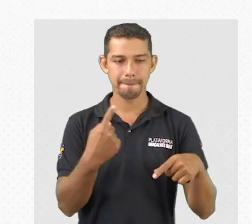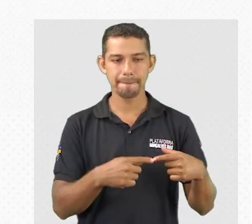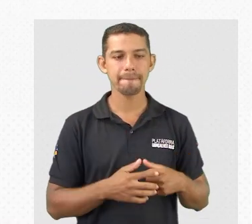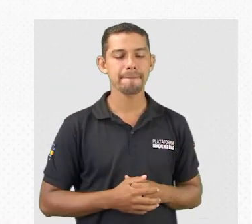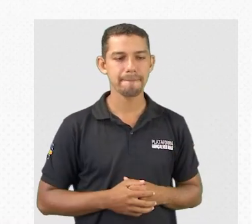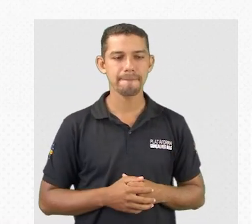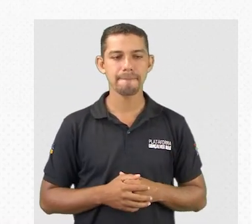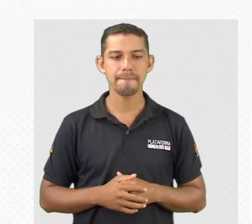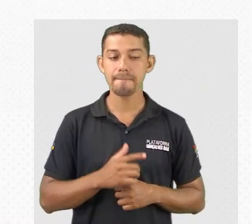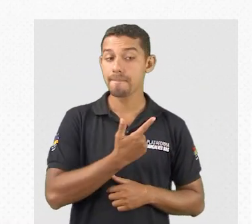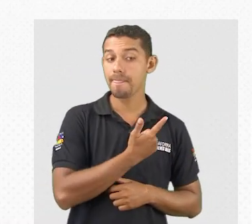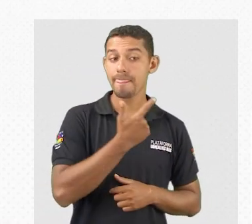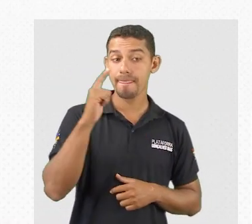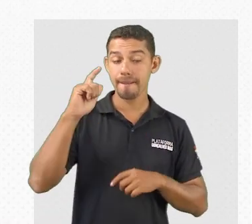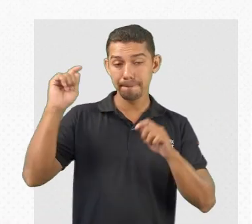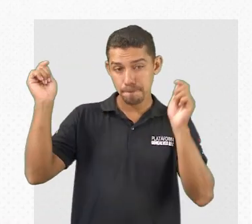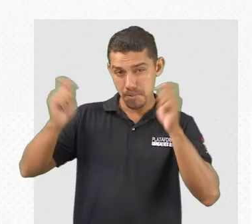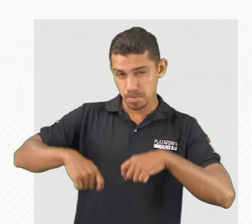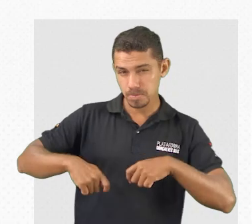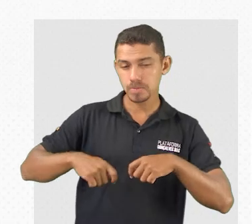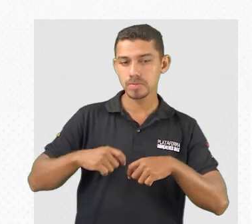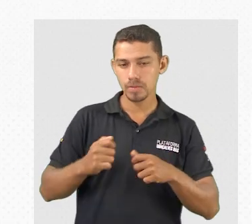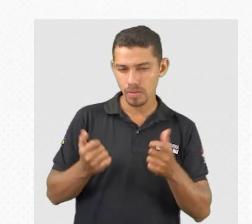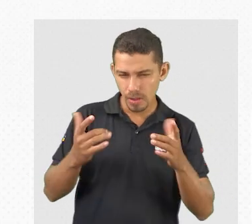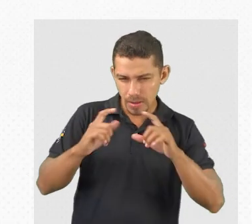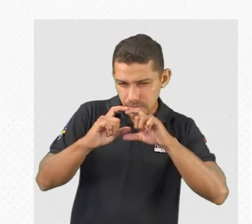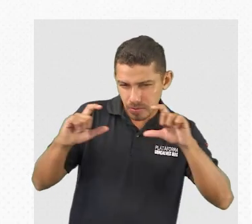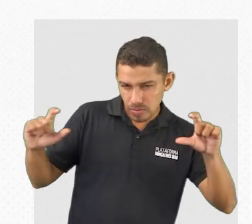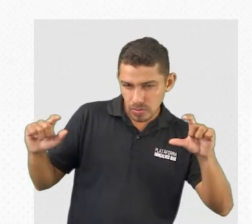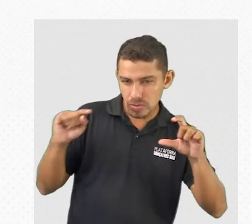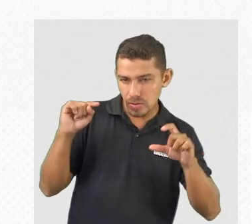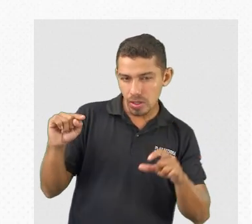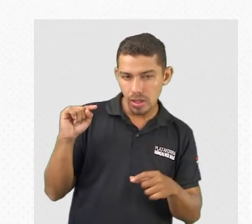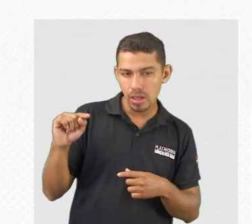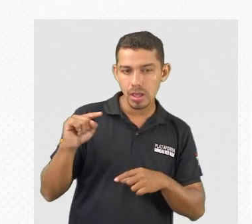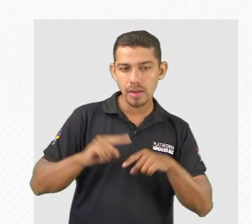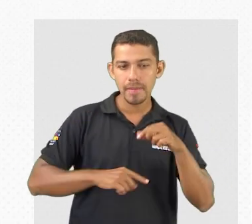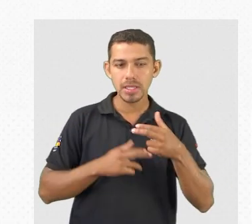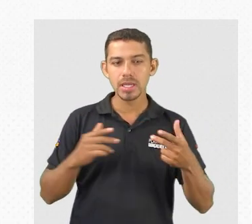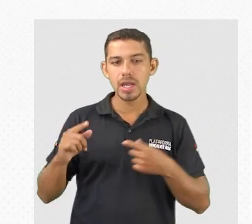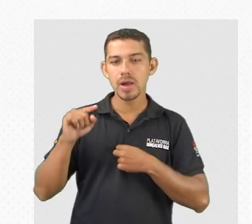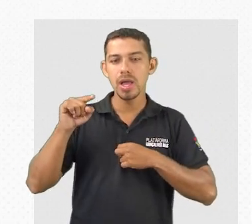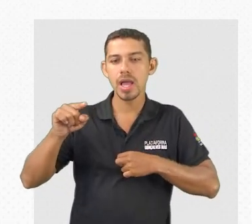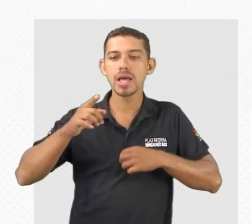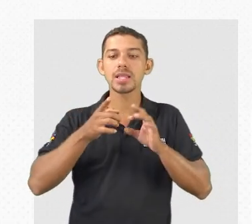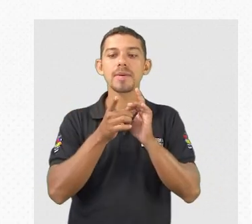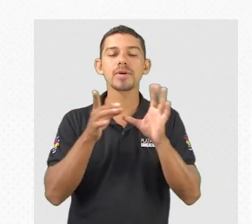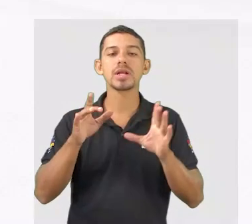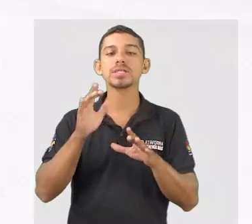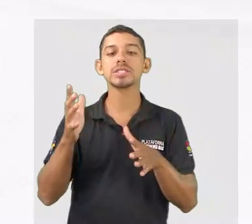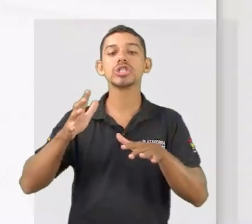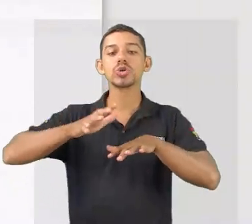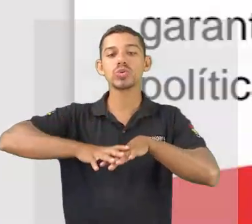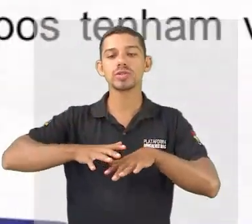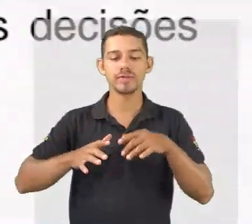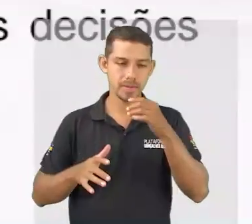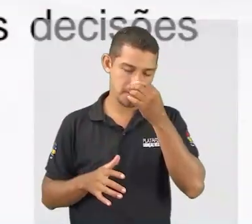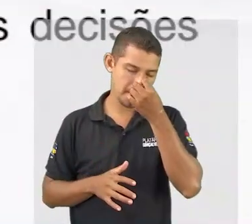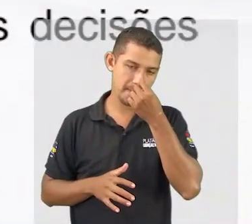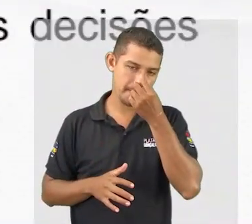tá? Uma outra saída, já aparece bem aí no finalzinho do nosso material, é a democracia inclusiva,